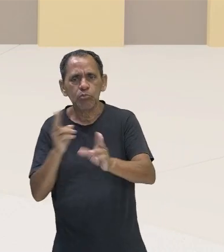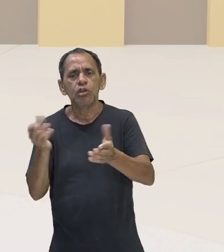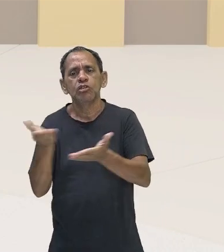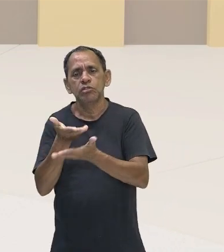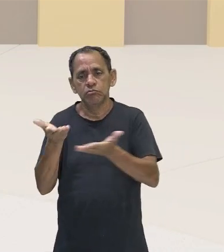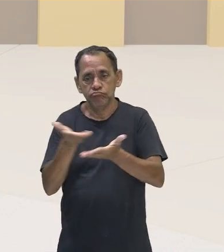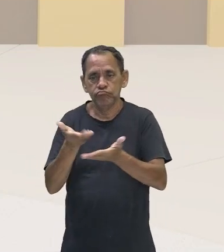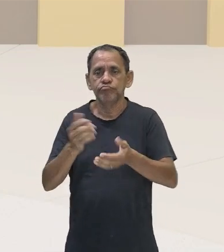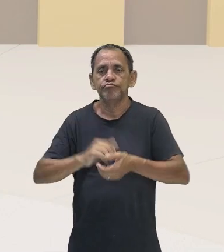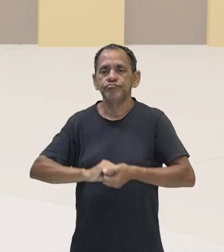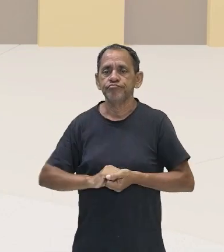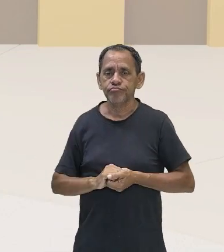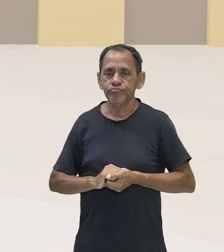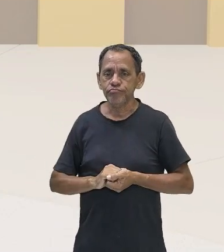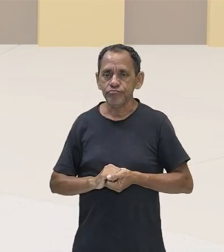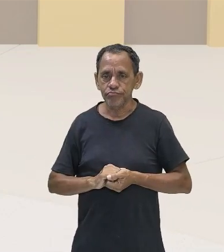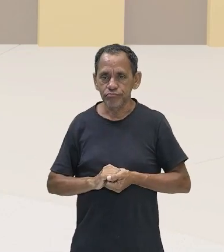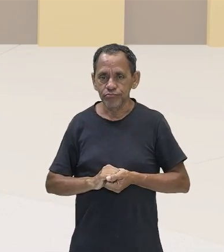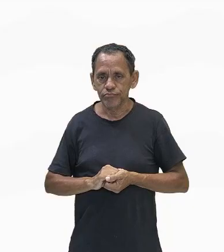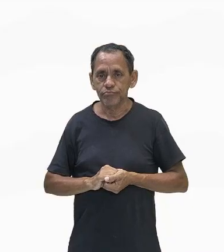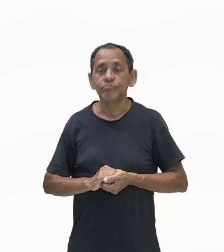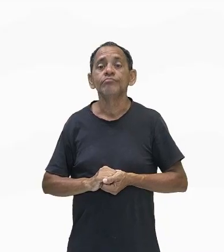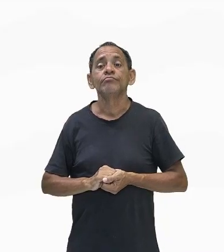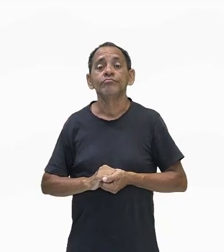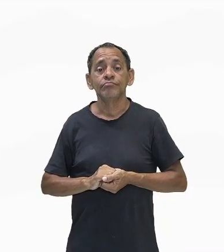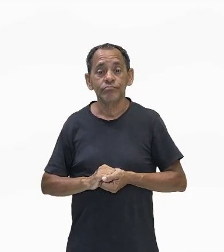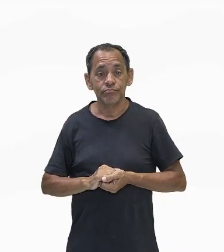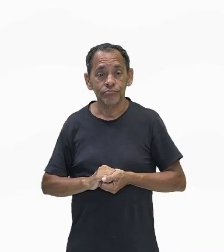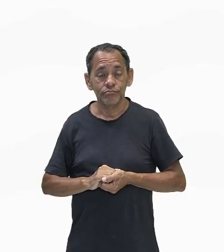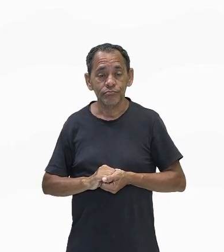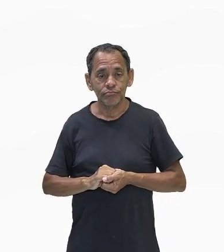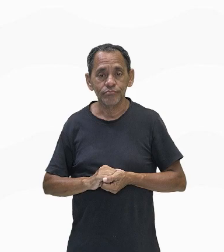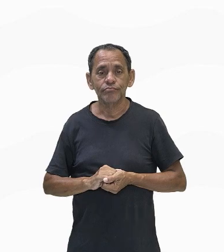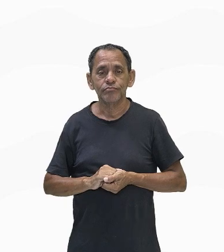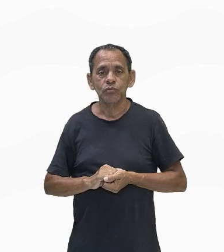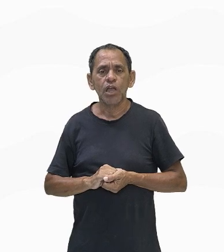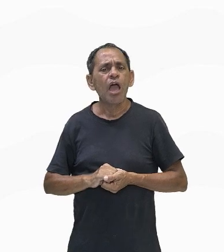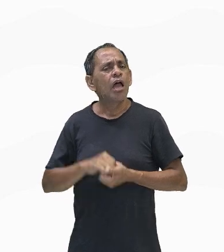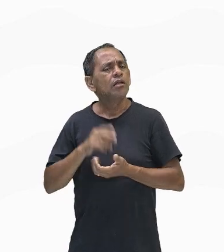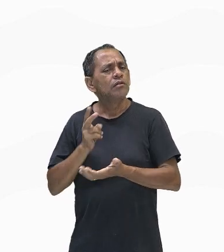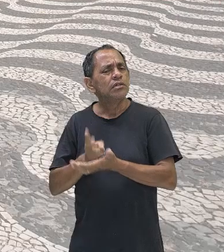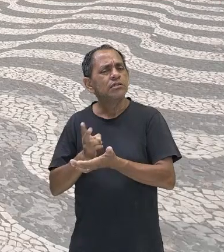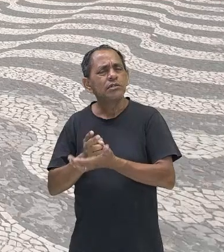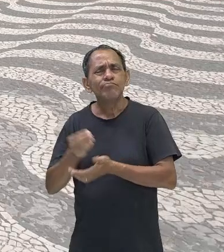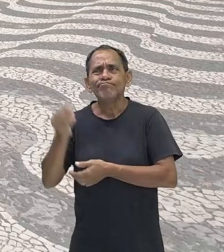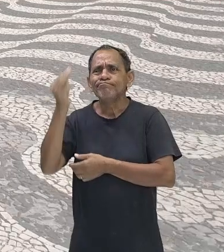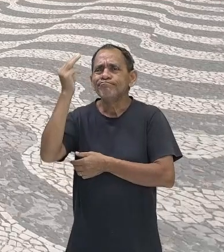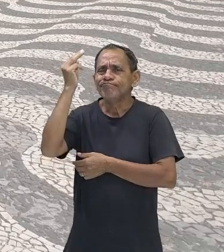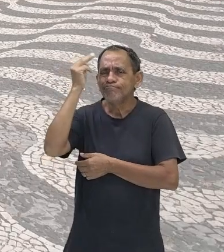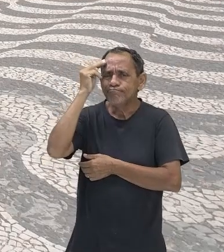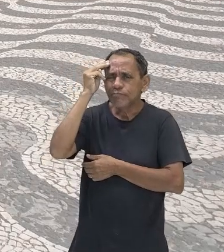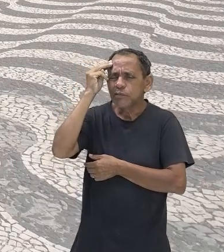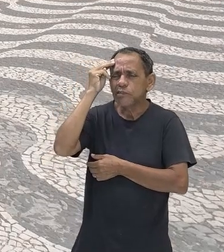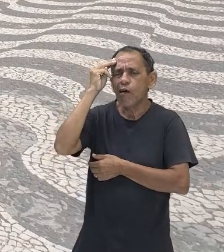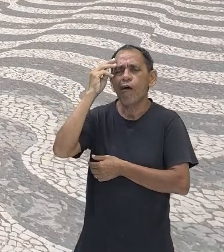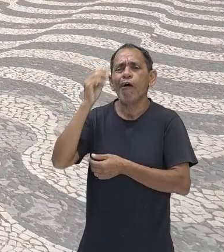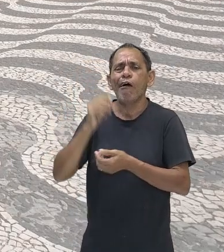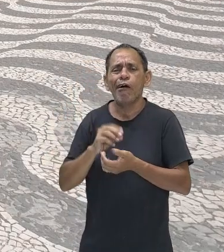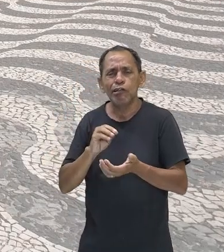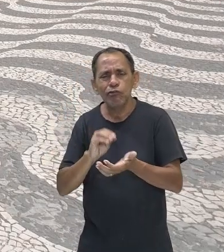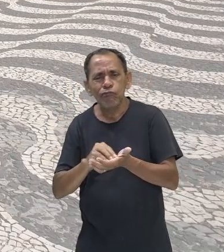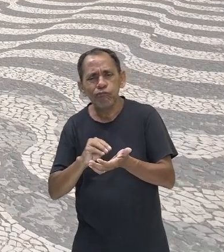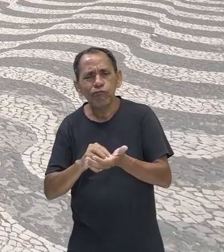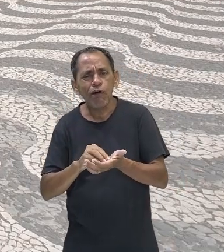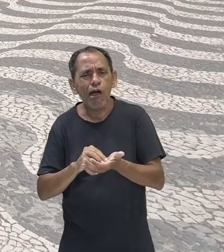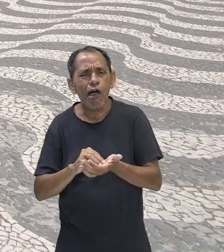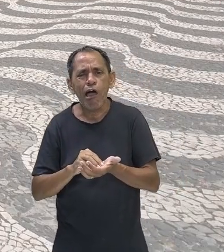Então, mentalidade de escassez é mesmo, a gente vai seguindo aí para a mentalidade do não